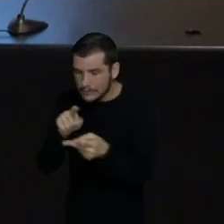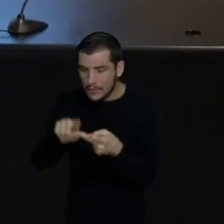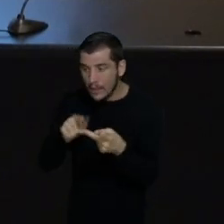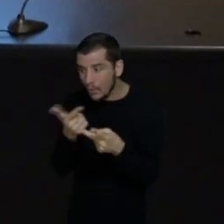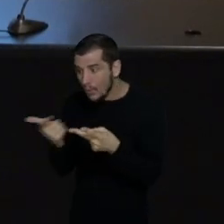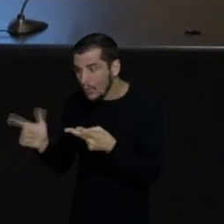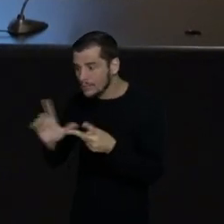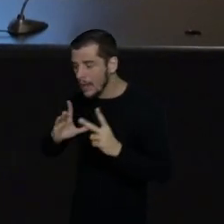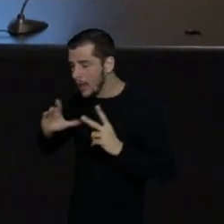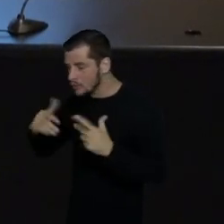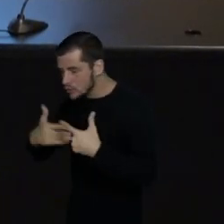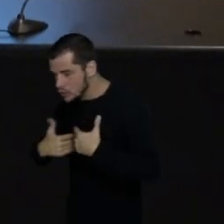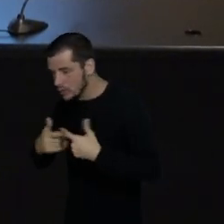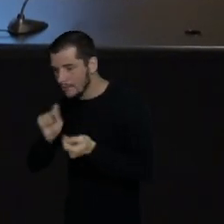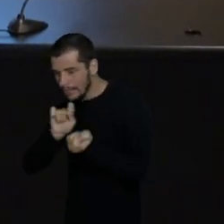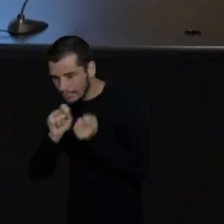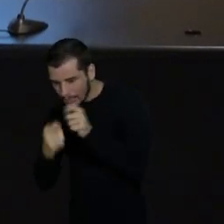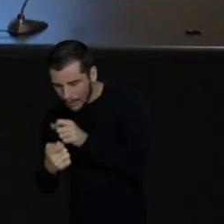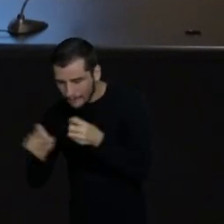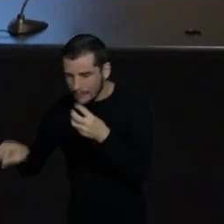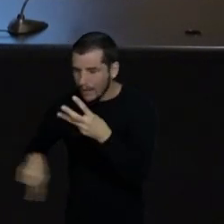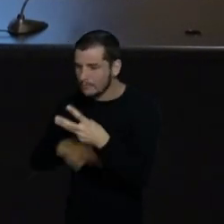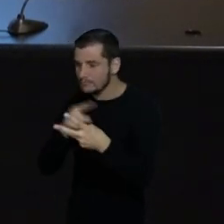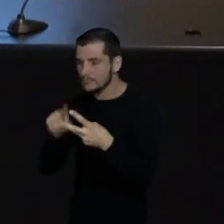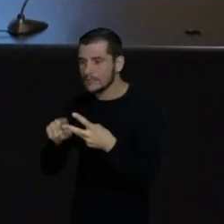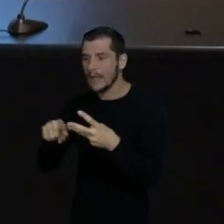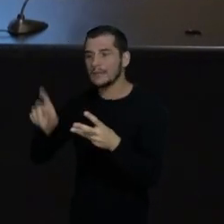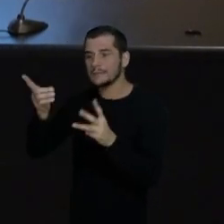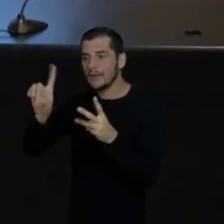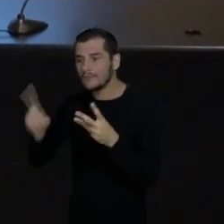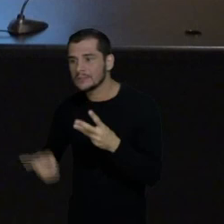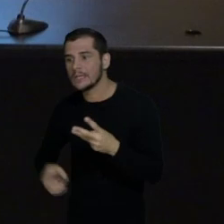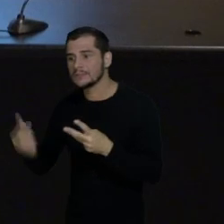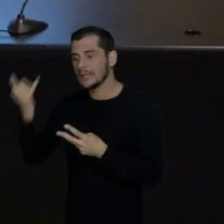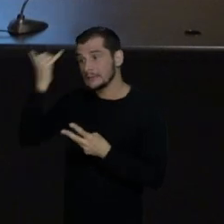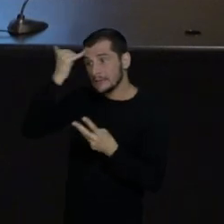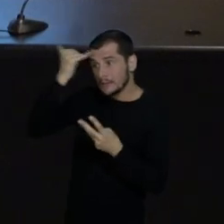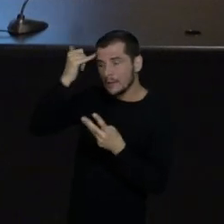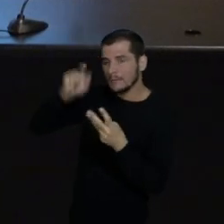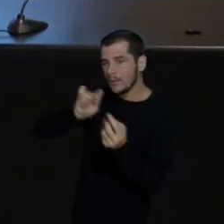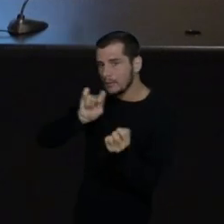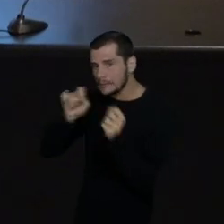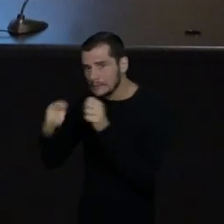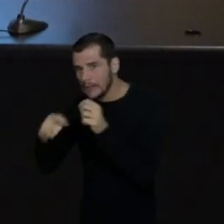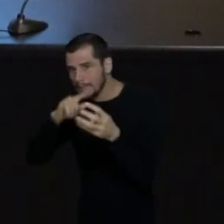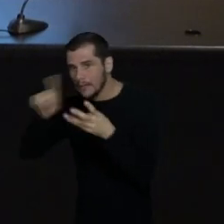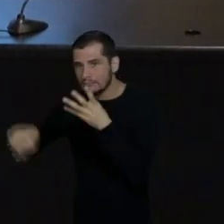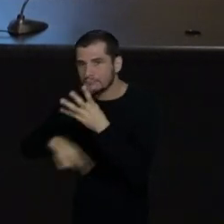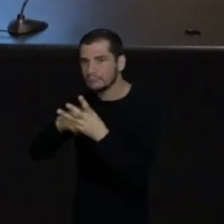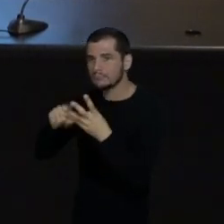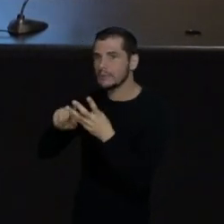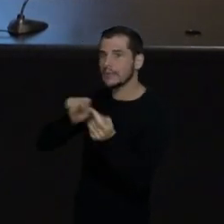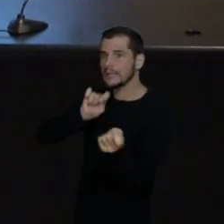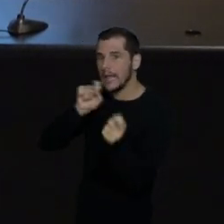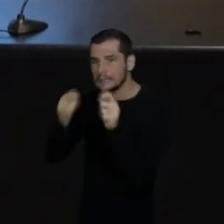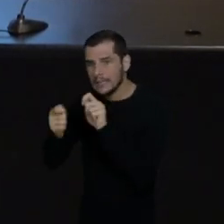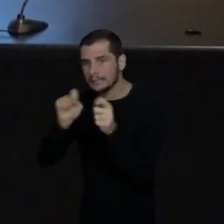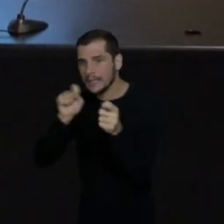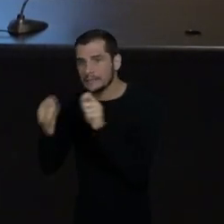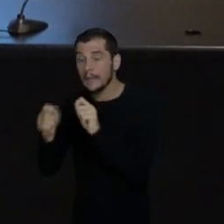autismo eu faço uma outra adaptação pro meu aluno com deficiência intelectual faço uma outra adaptação ou eu